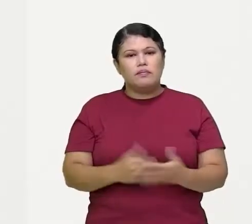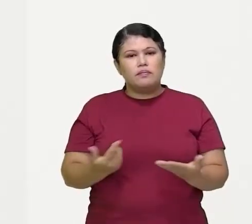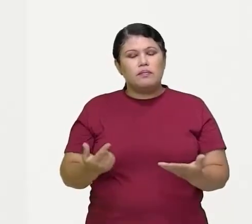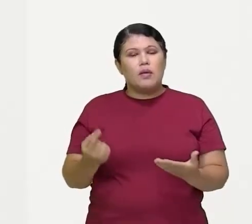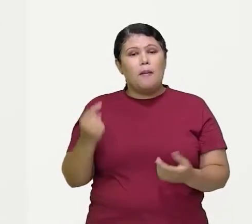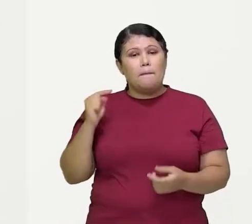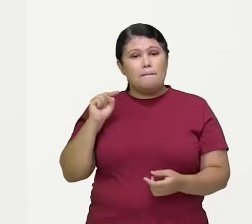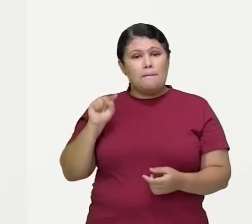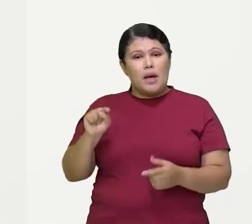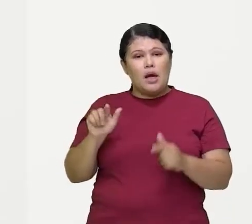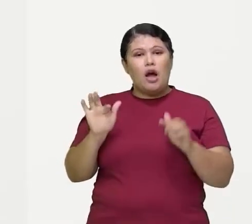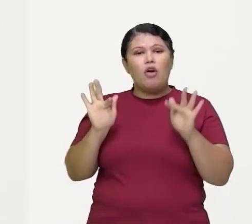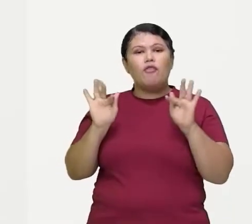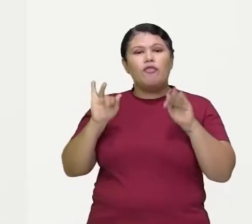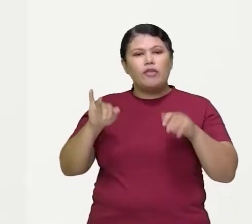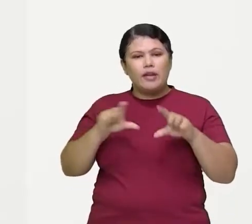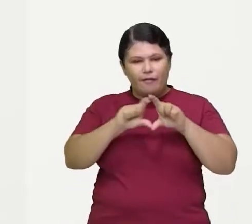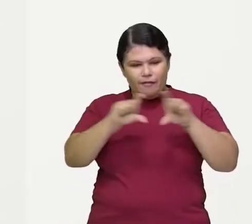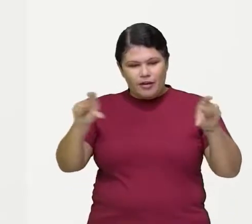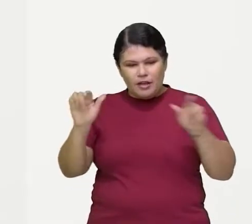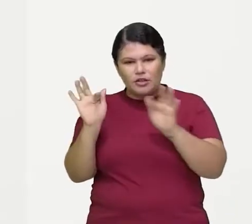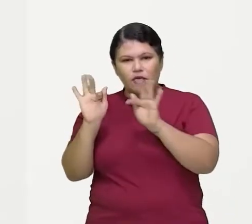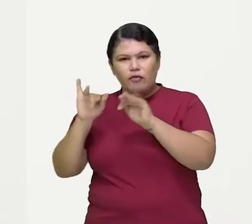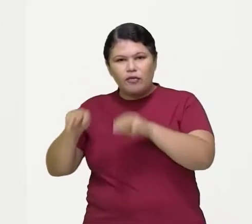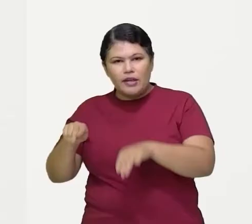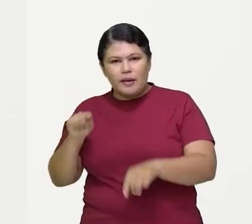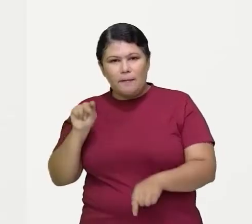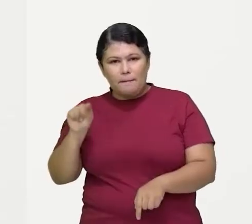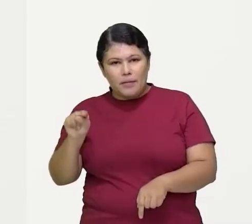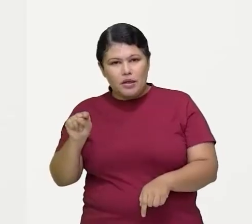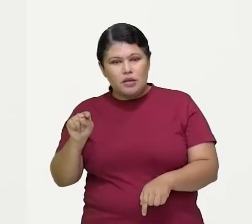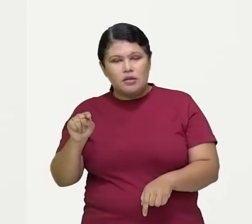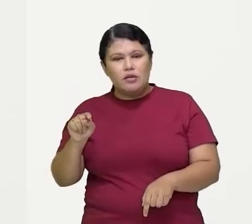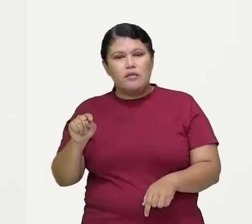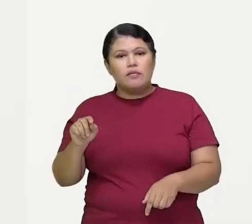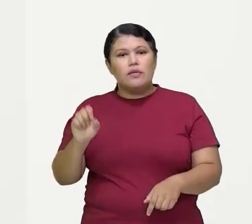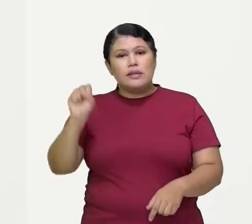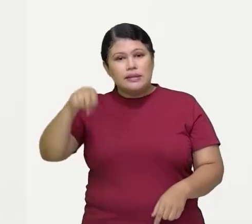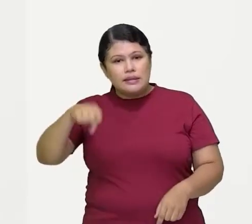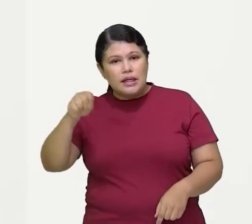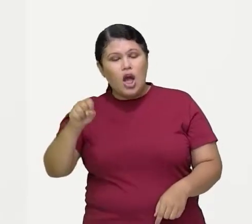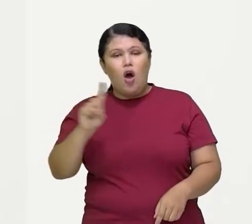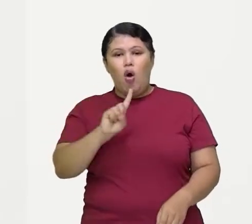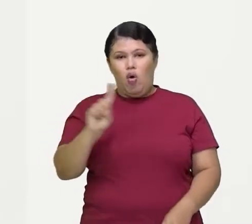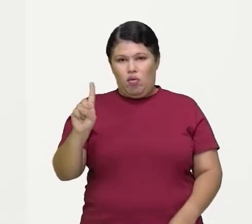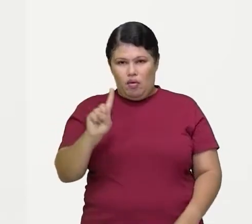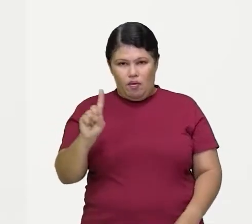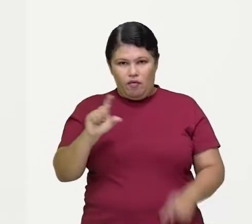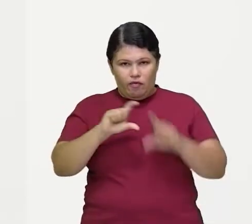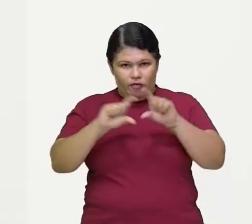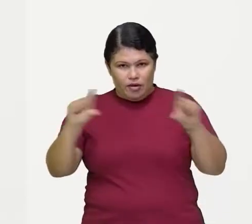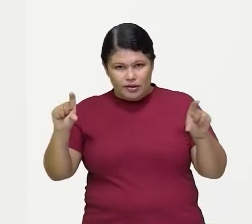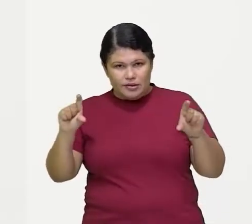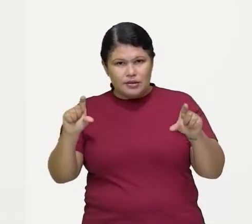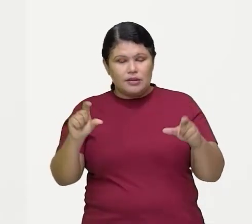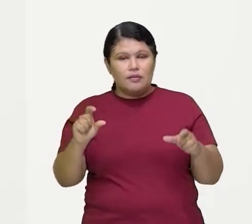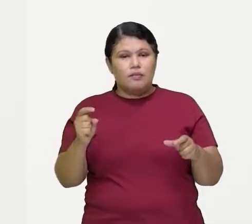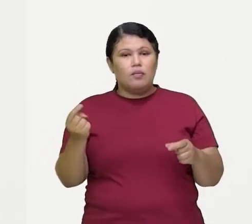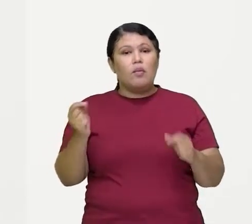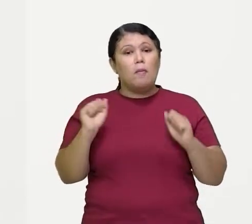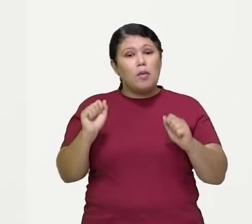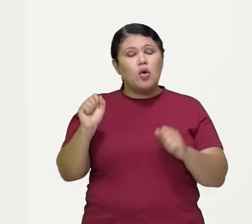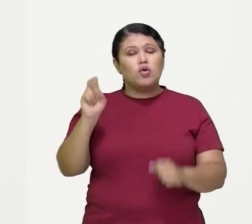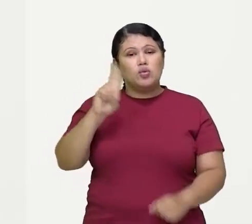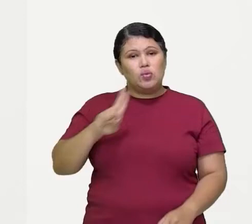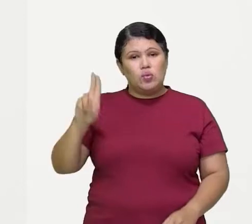Para marcar fim de frases declarativas, afirmativas ou negativa. Ok? Aí eu pontuo.